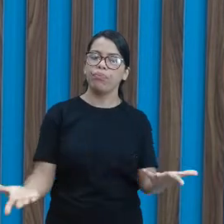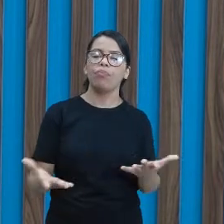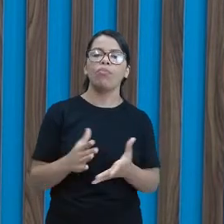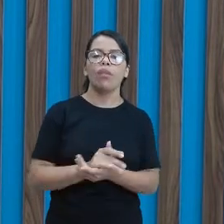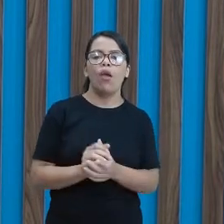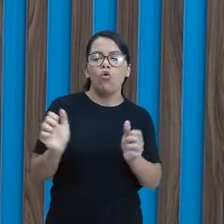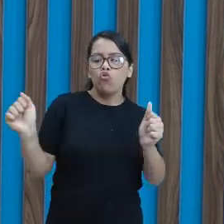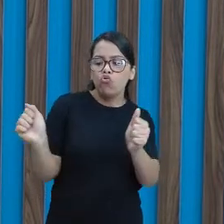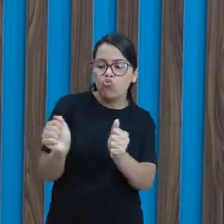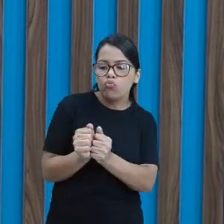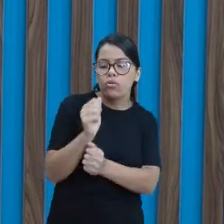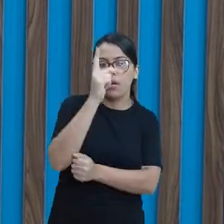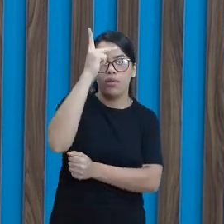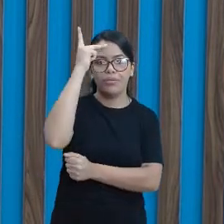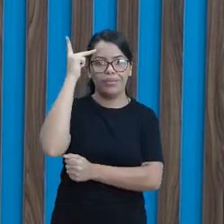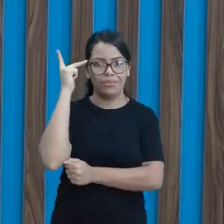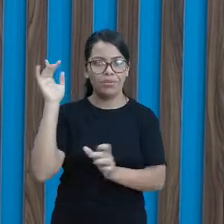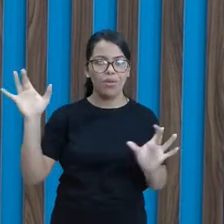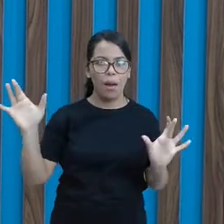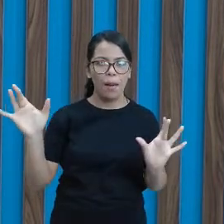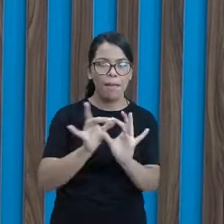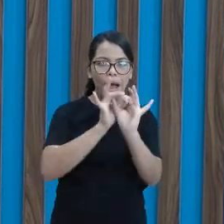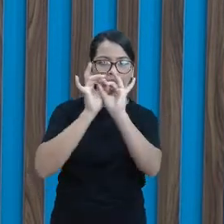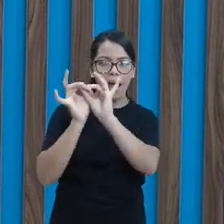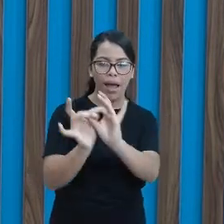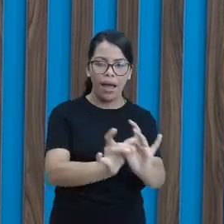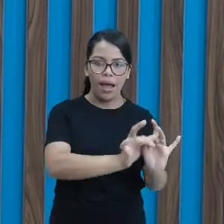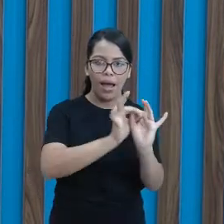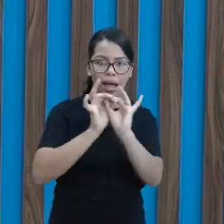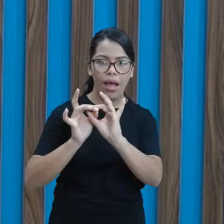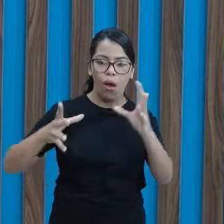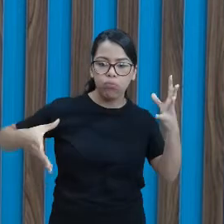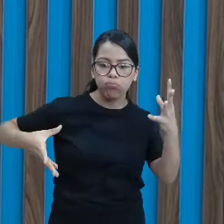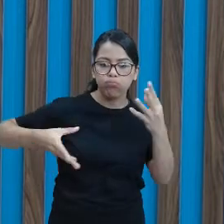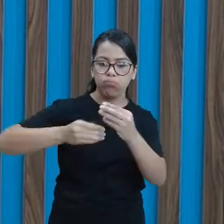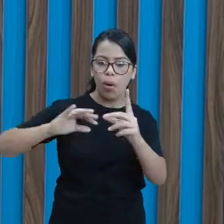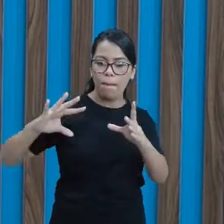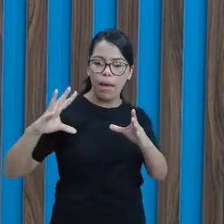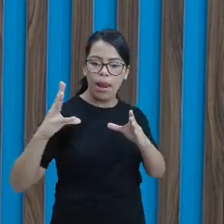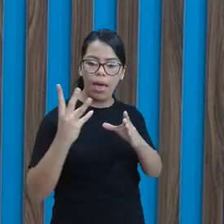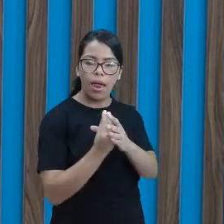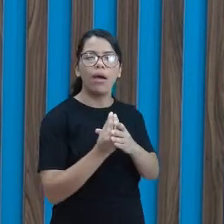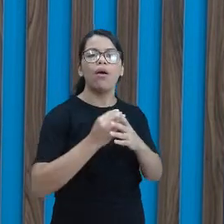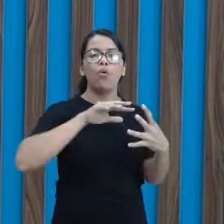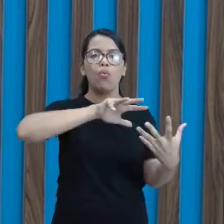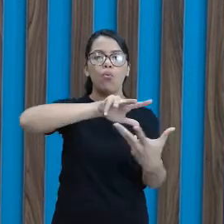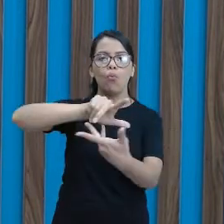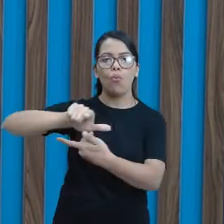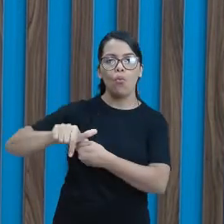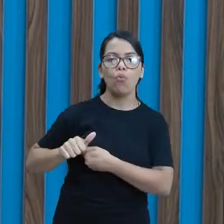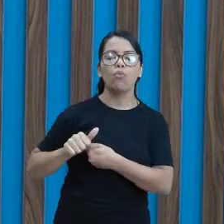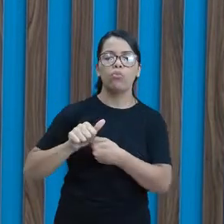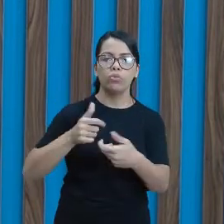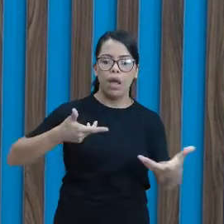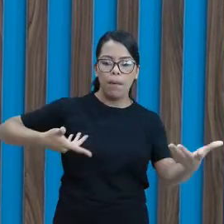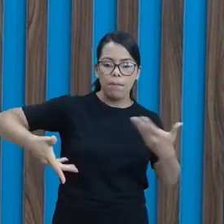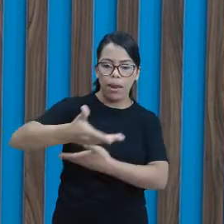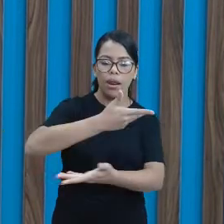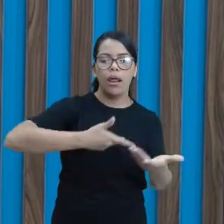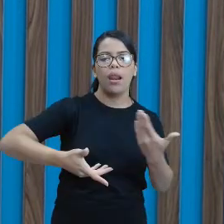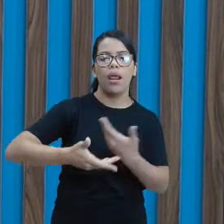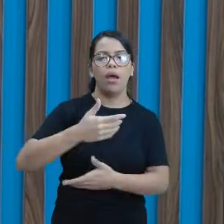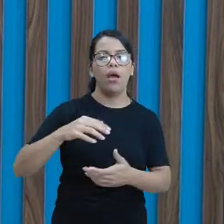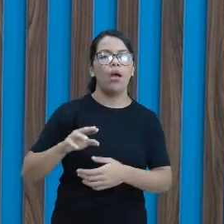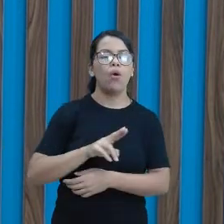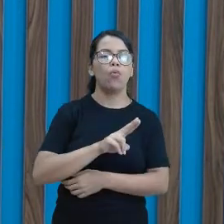encurtando interações entre as pessoas, o mundo bem mais integrado. Todo esse conjunto vai ser o que a gente vai chamar de aldeia